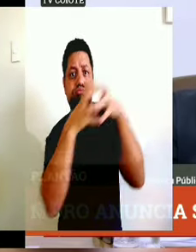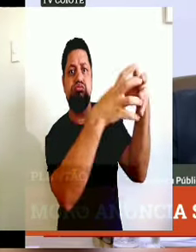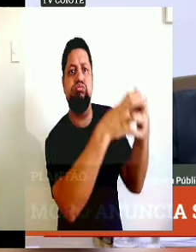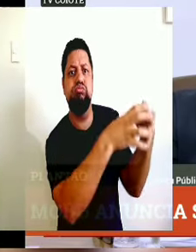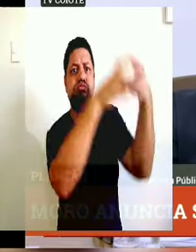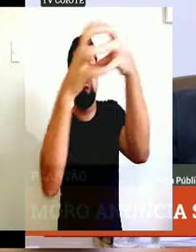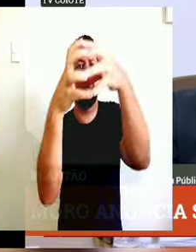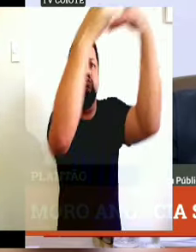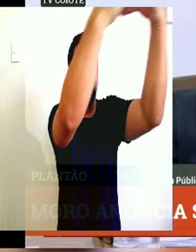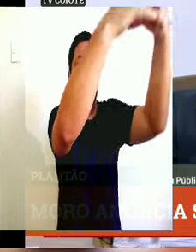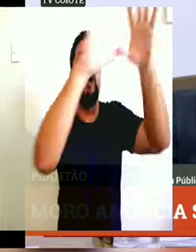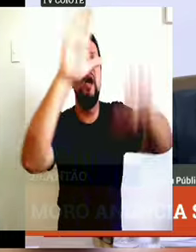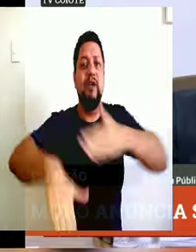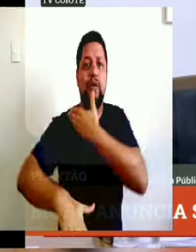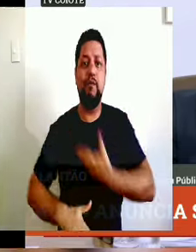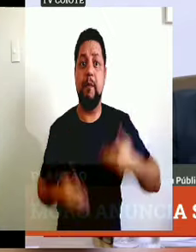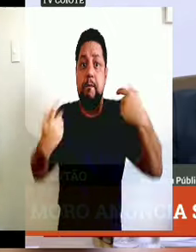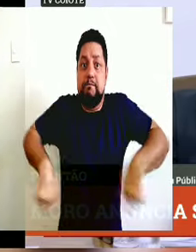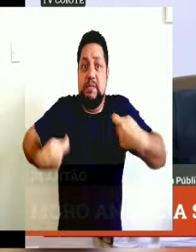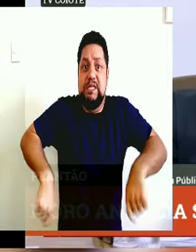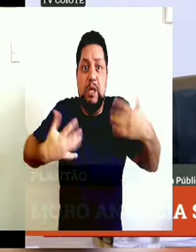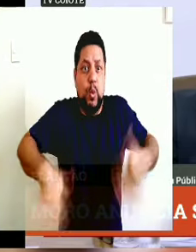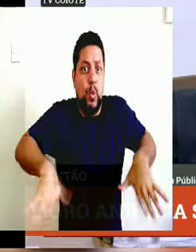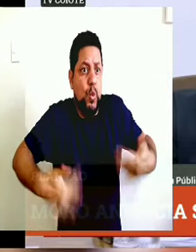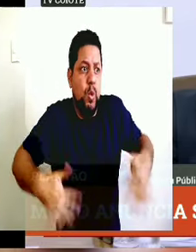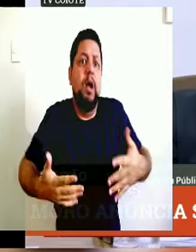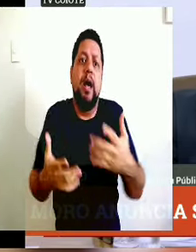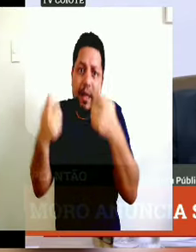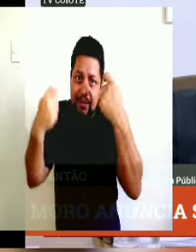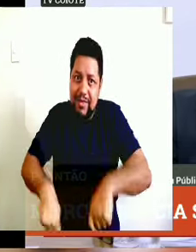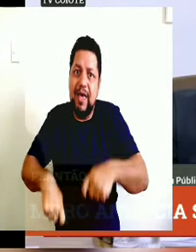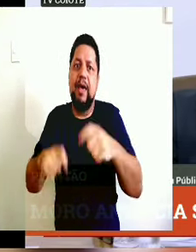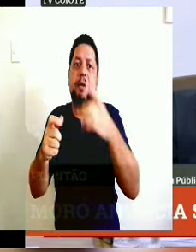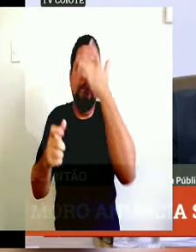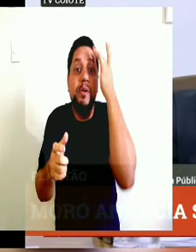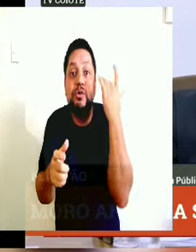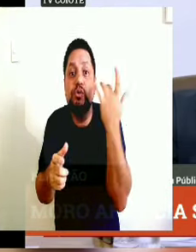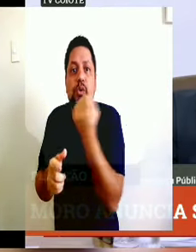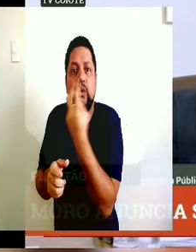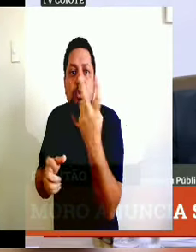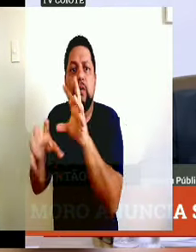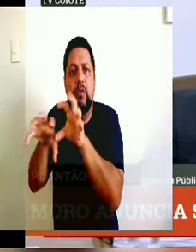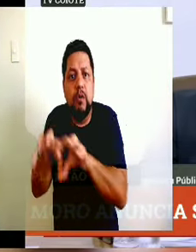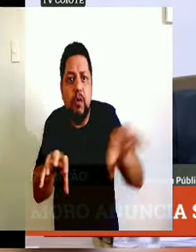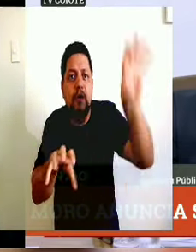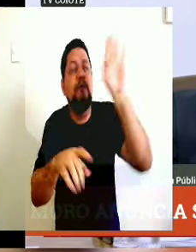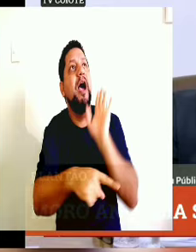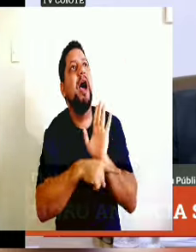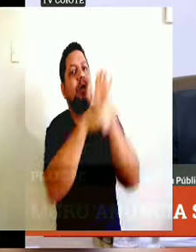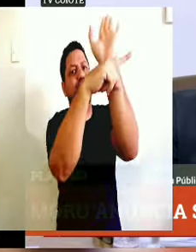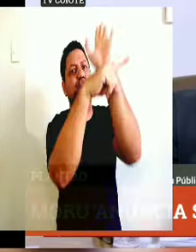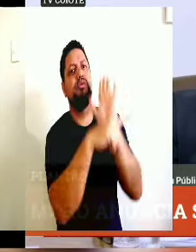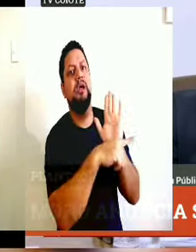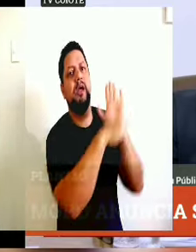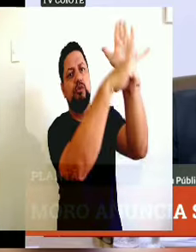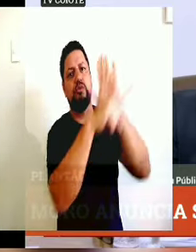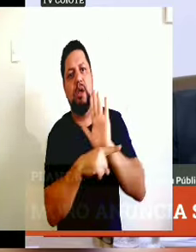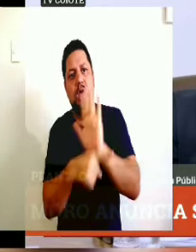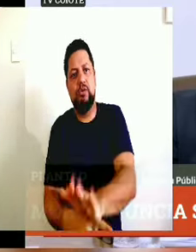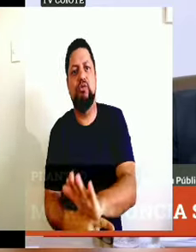muito demandada e, às vezes, nós sentimos que nós não temos aí a perna suficiente. E ela atendeu diversas emergências de segurança pública nesse